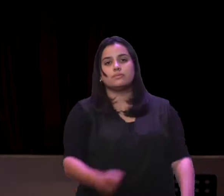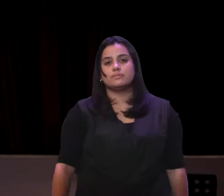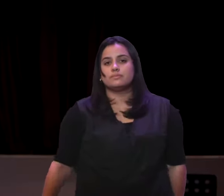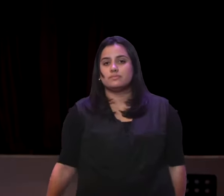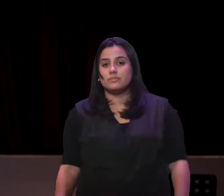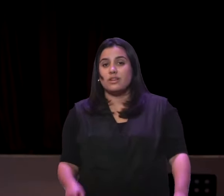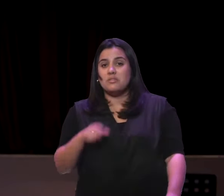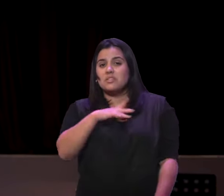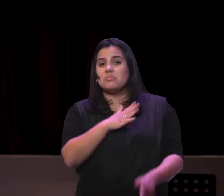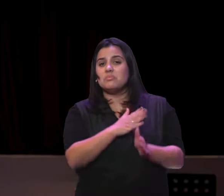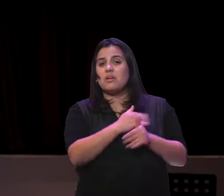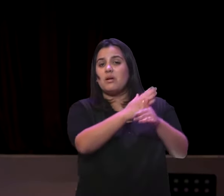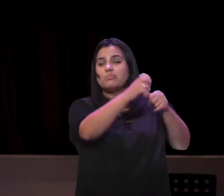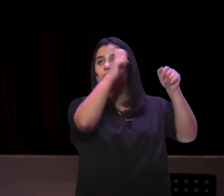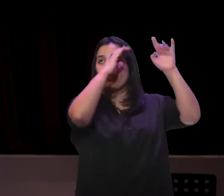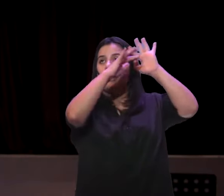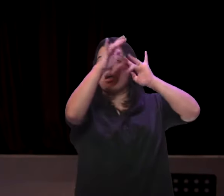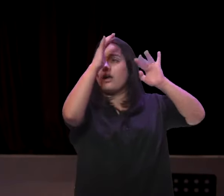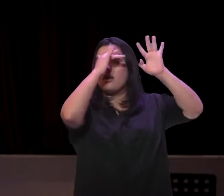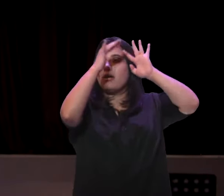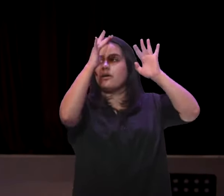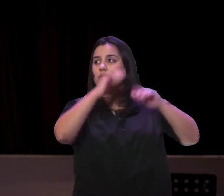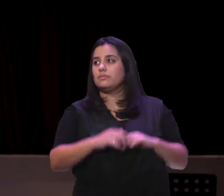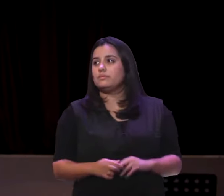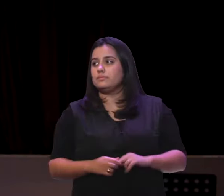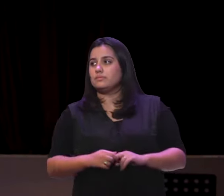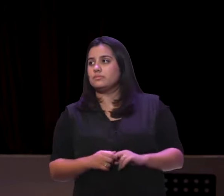Você está distraído.